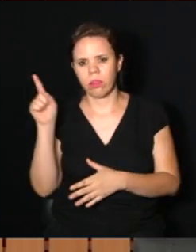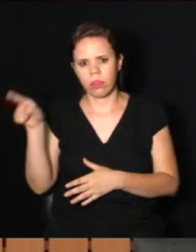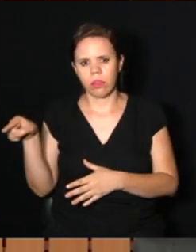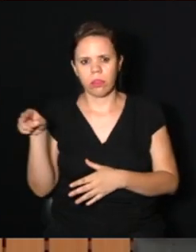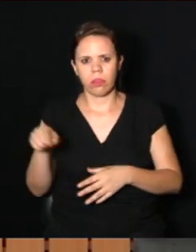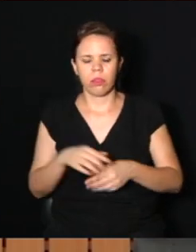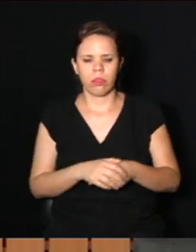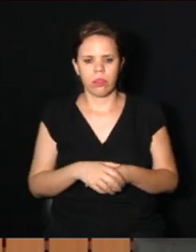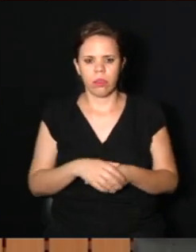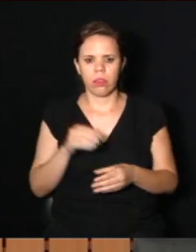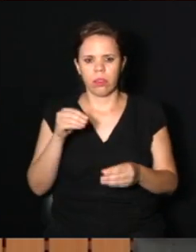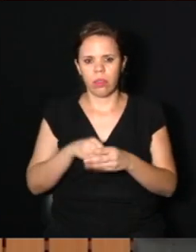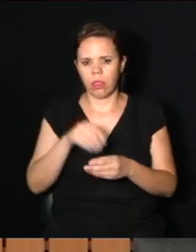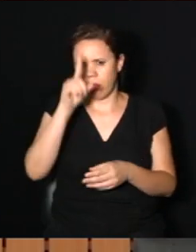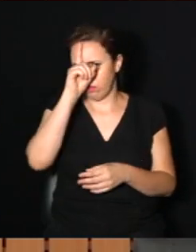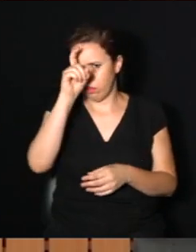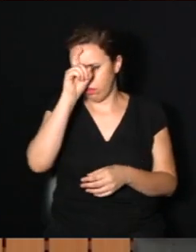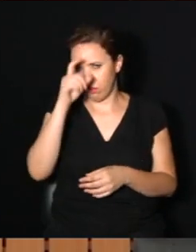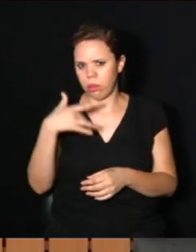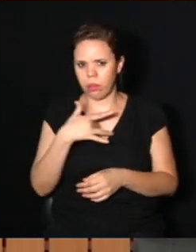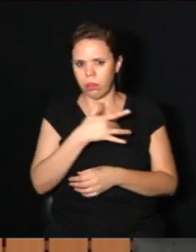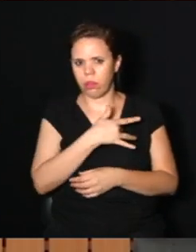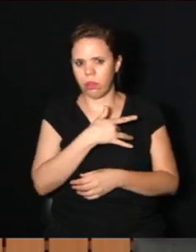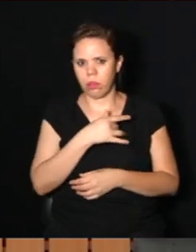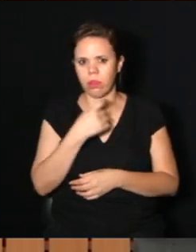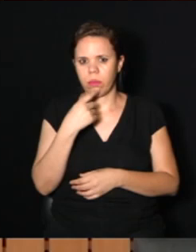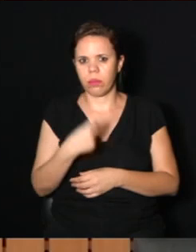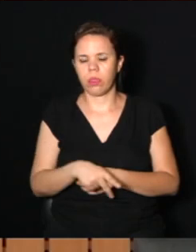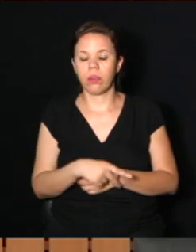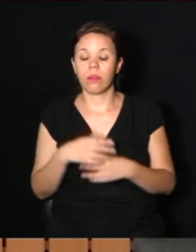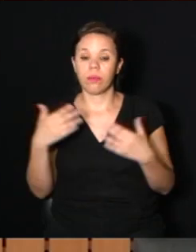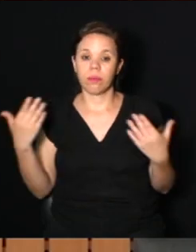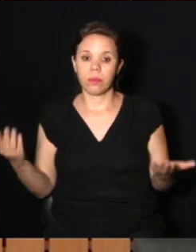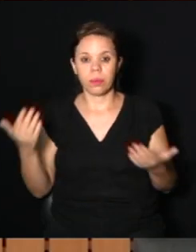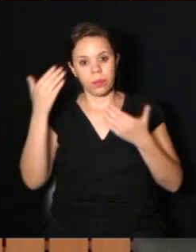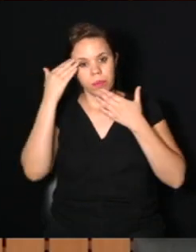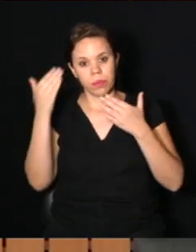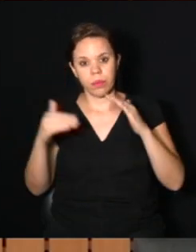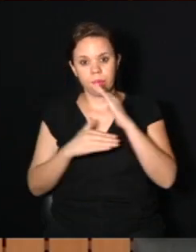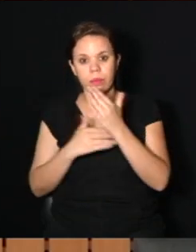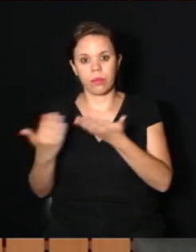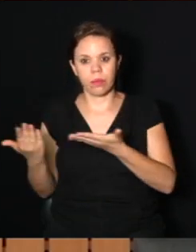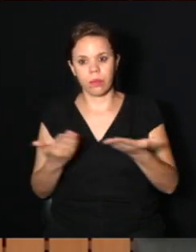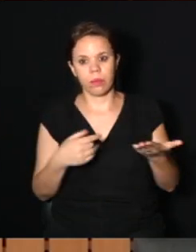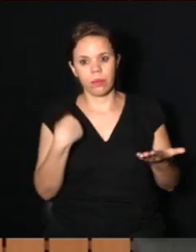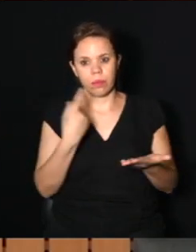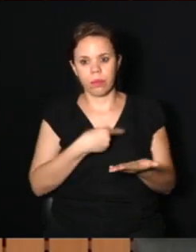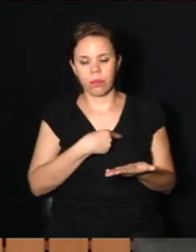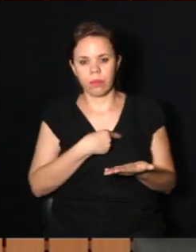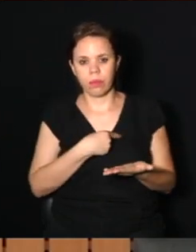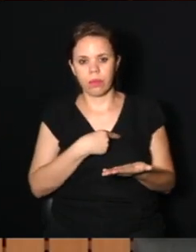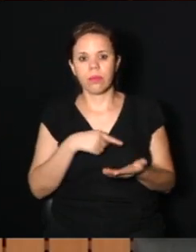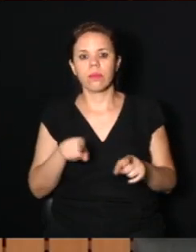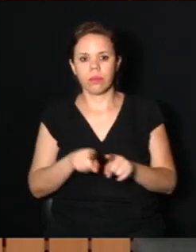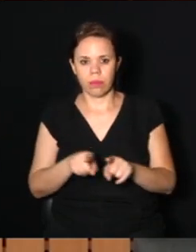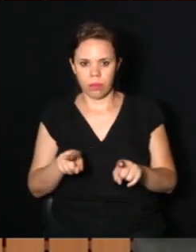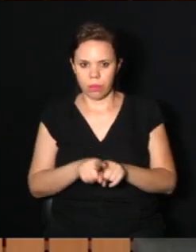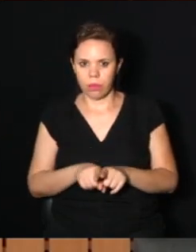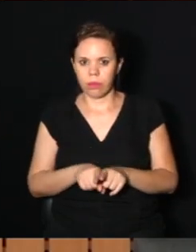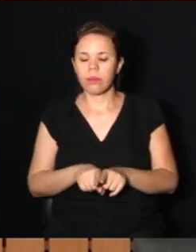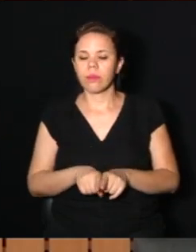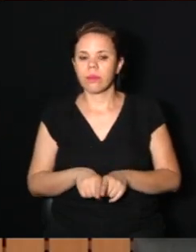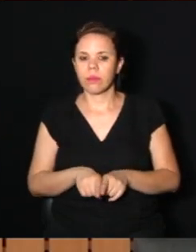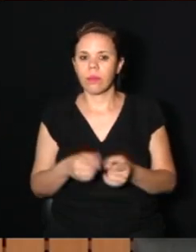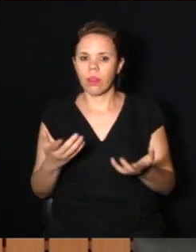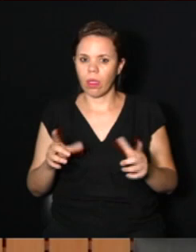aqui dentro do Serviço Municipal de Saúde da cidade de Campinas. Então, agradecer à casa por ter acolhido, porque a gente também prima, né,